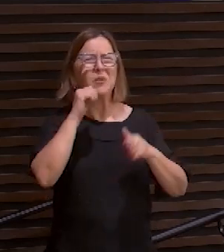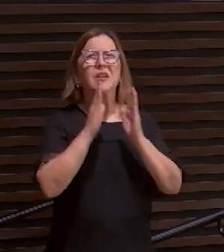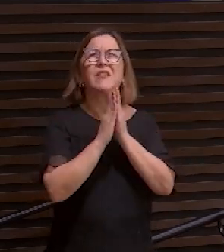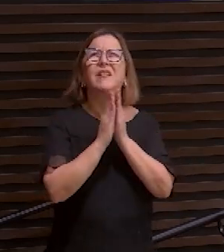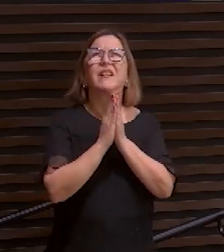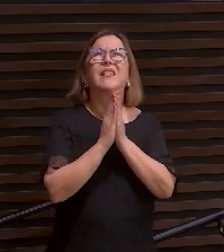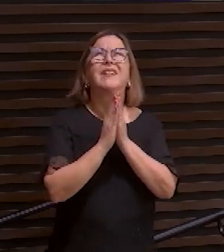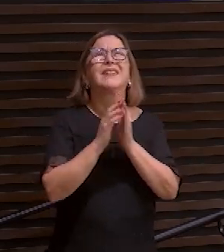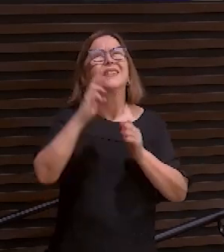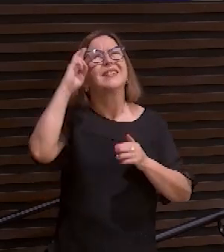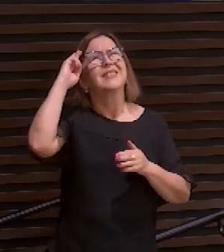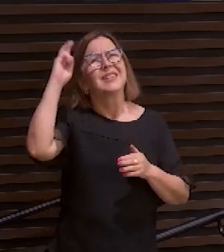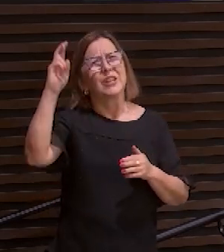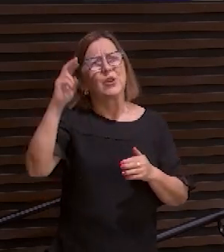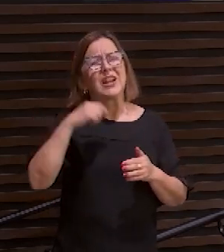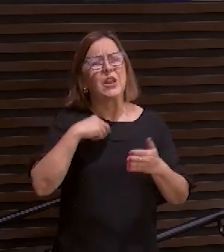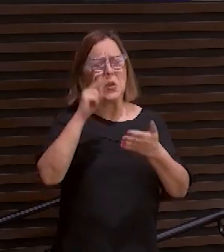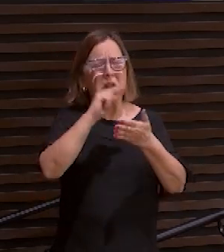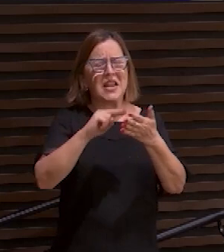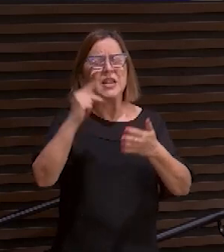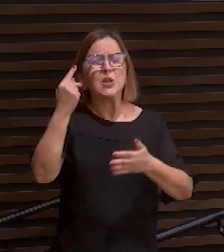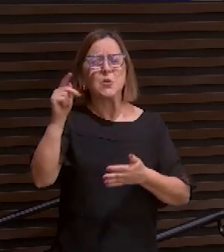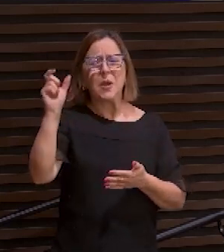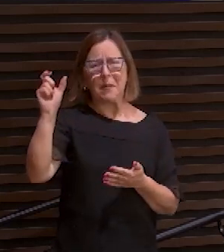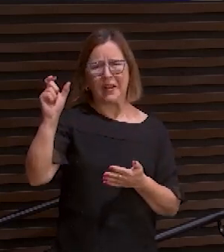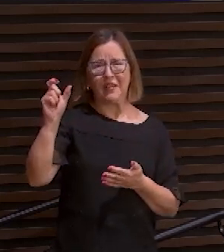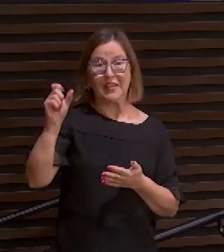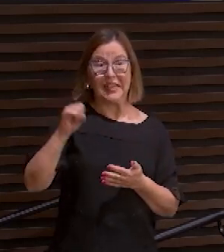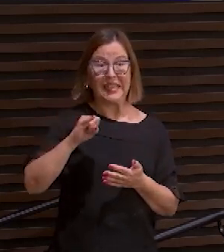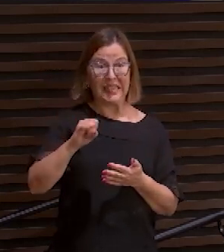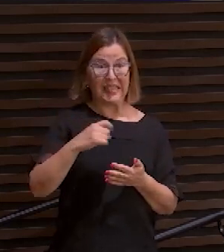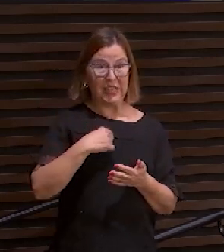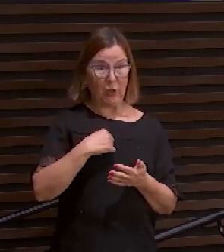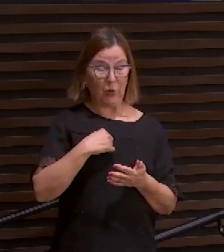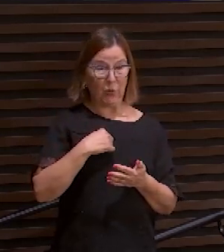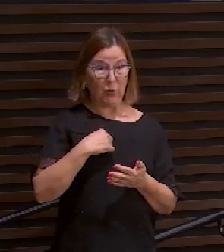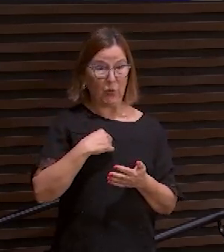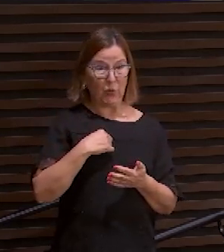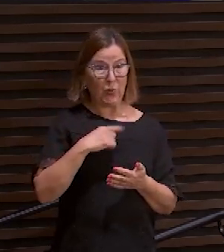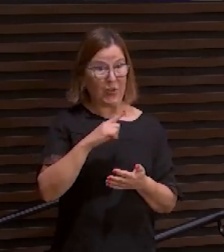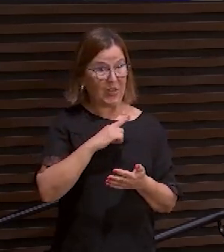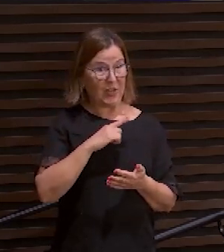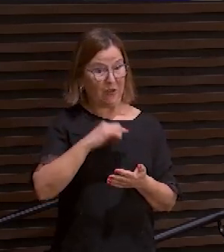Senhor, eu vi na tua palavra que se tiver fé do tamanho de um grão de mostarda,